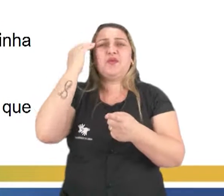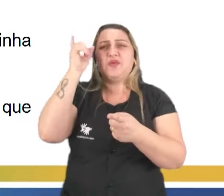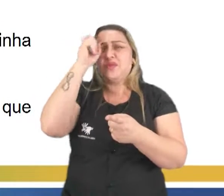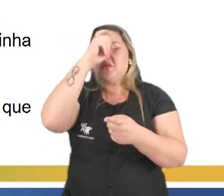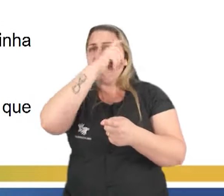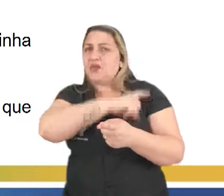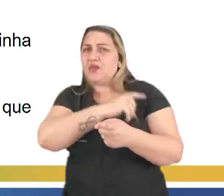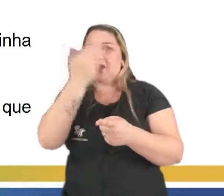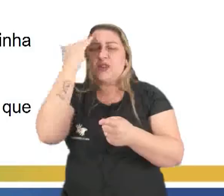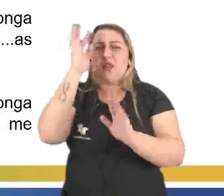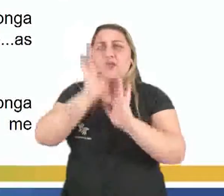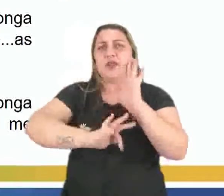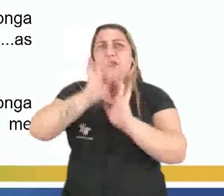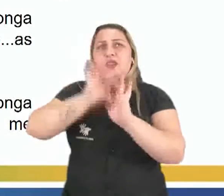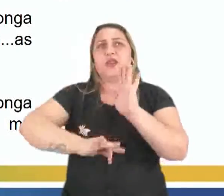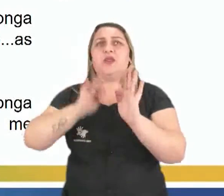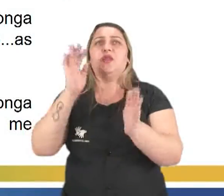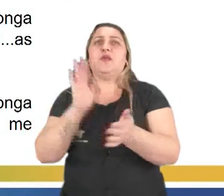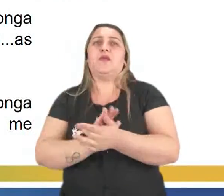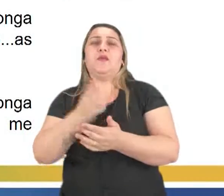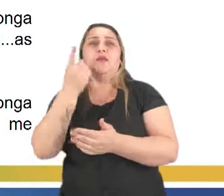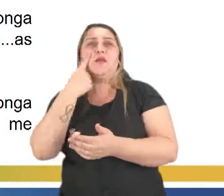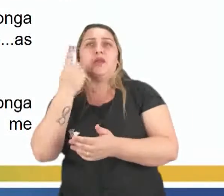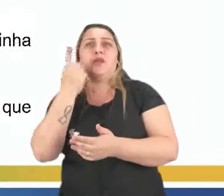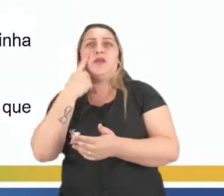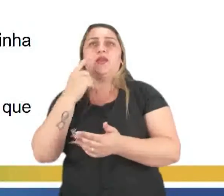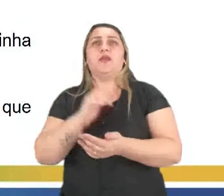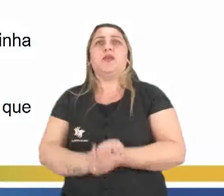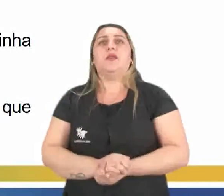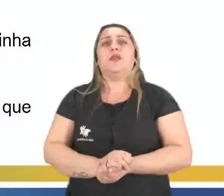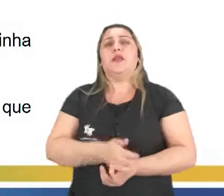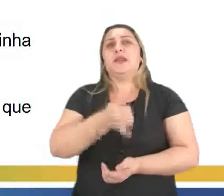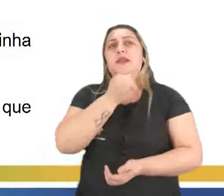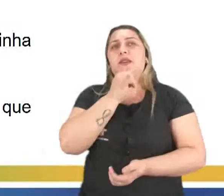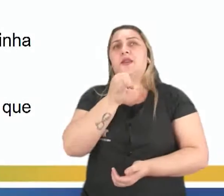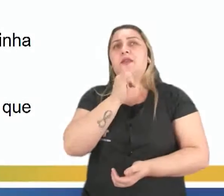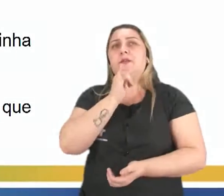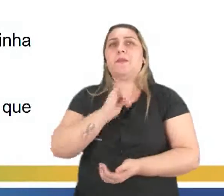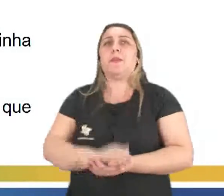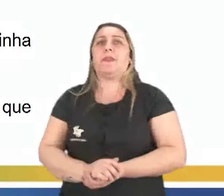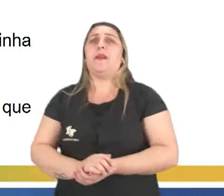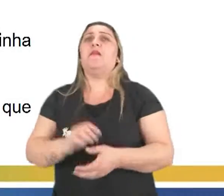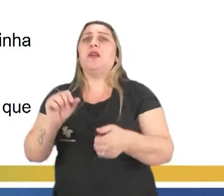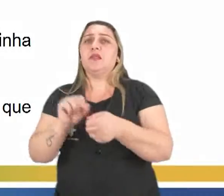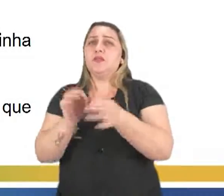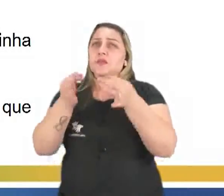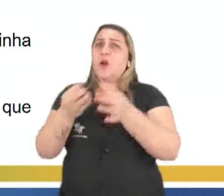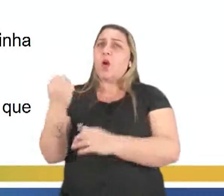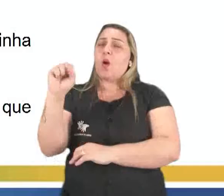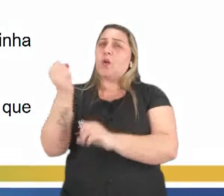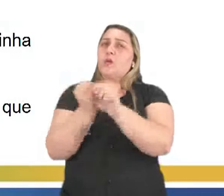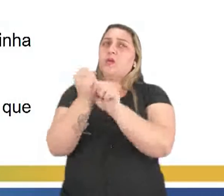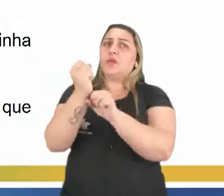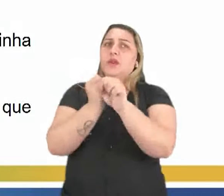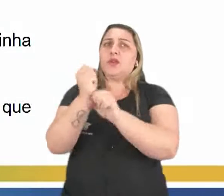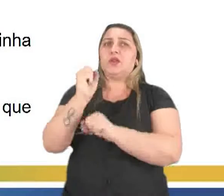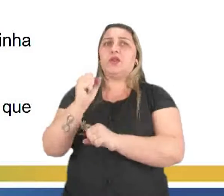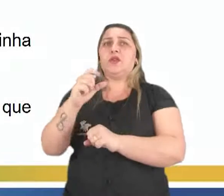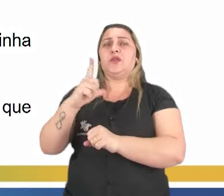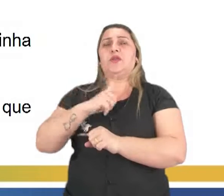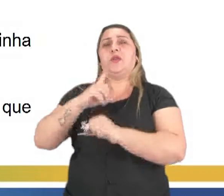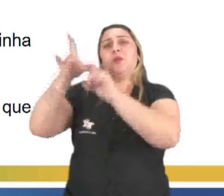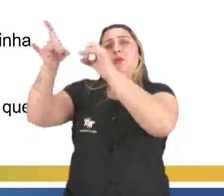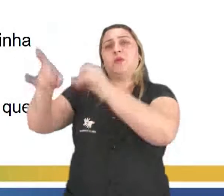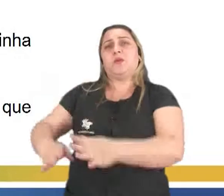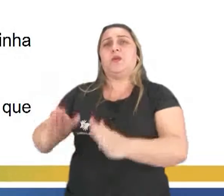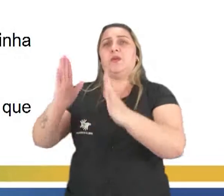torna redundante. Vejamos com vocês os exemplos. Fazia justamente 8 anos que